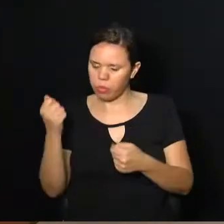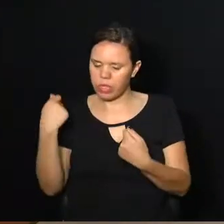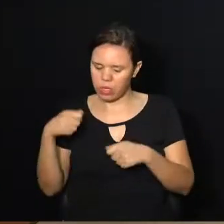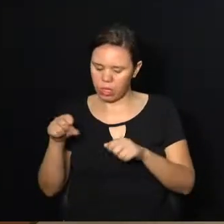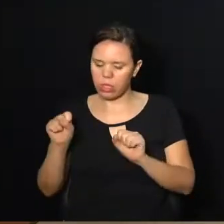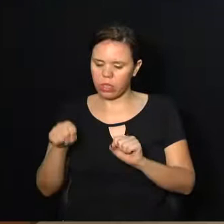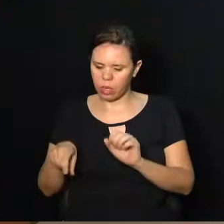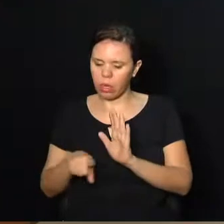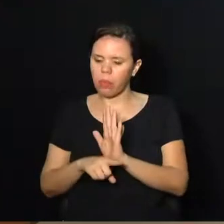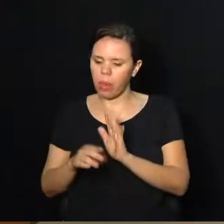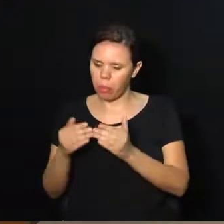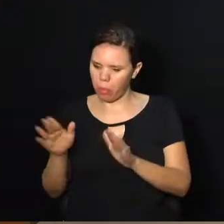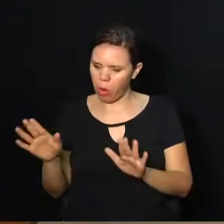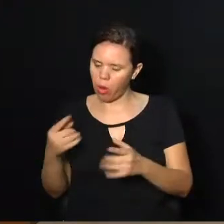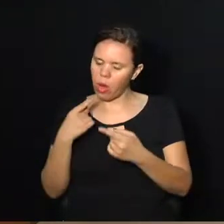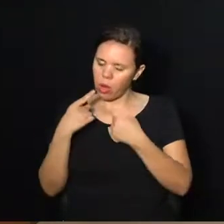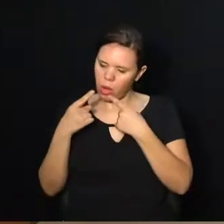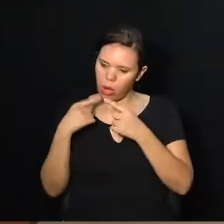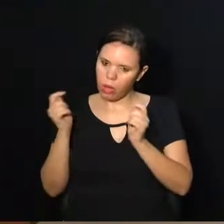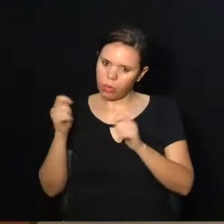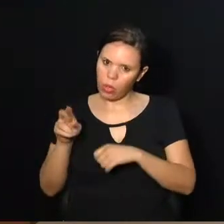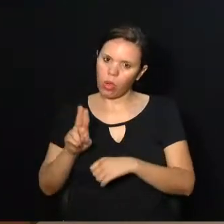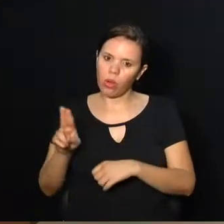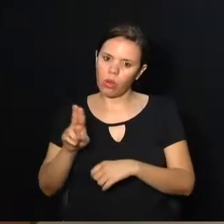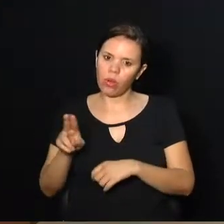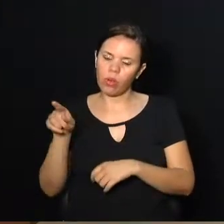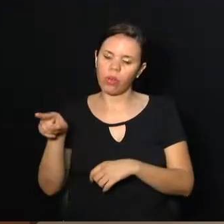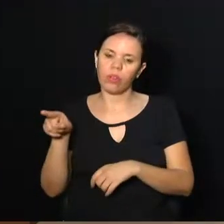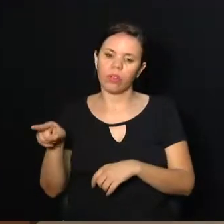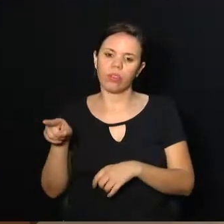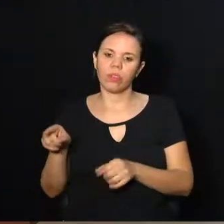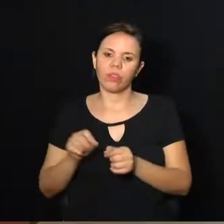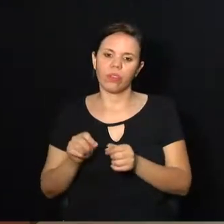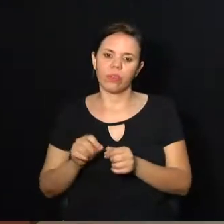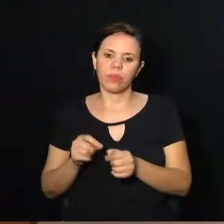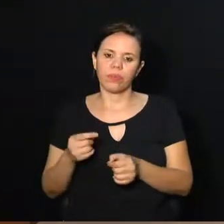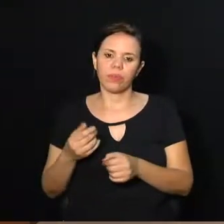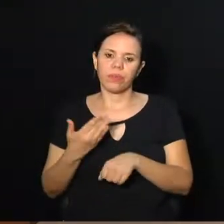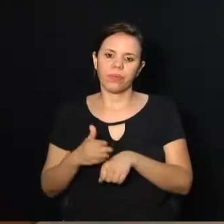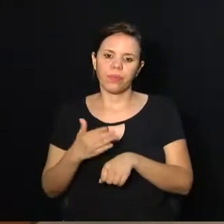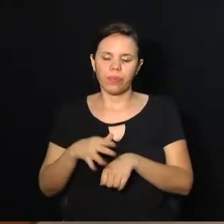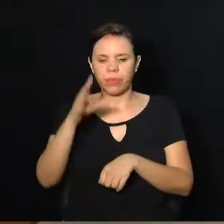pode dialogar para que seja utilizado esse espaço, né, com